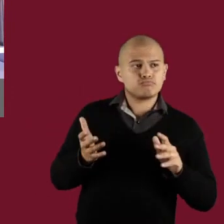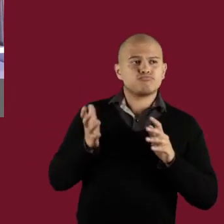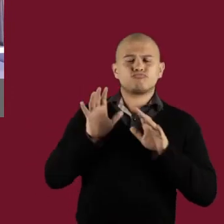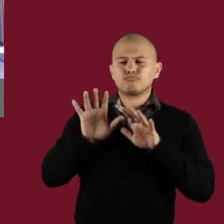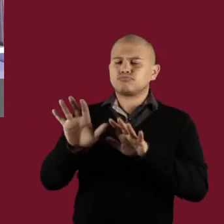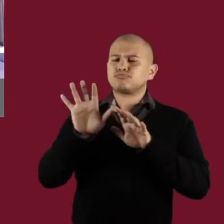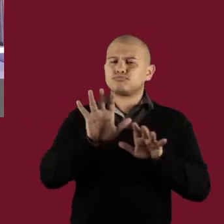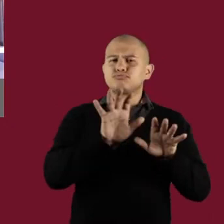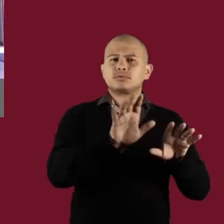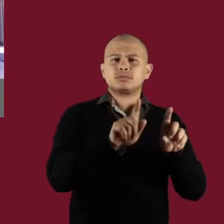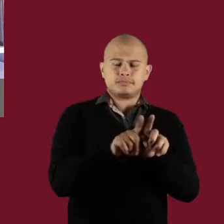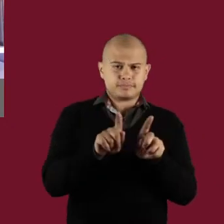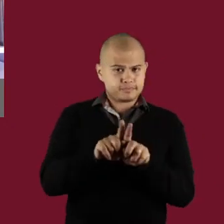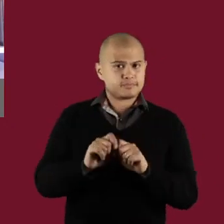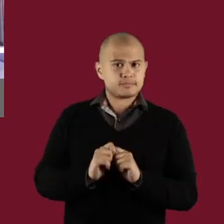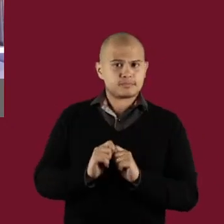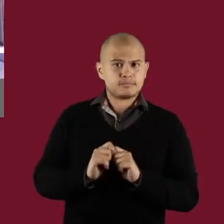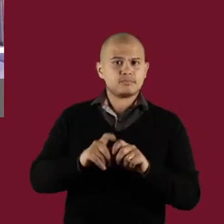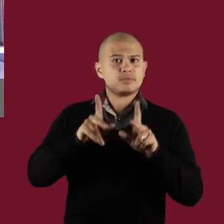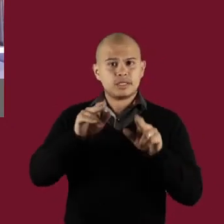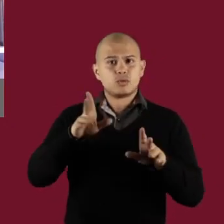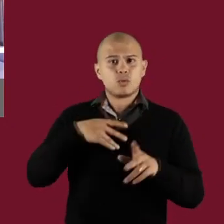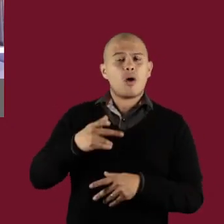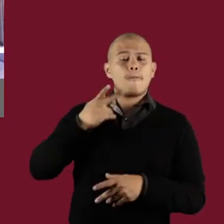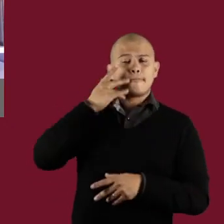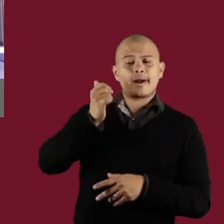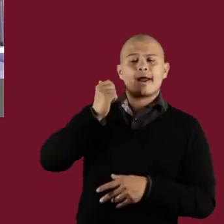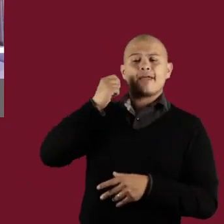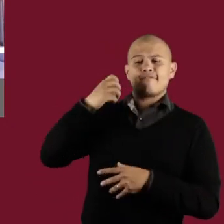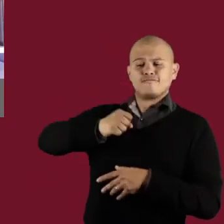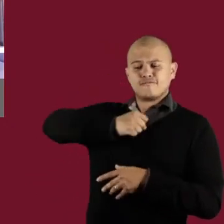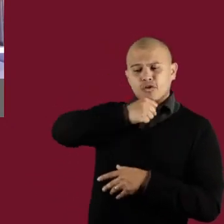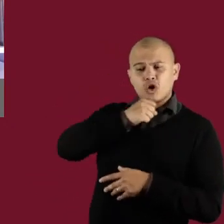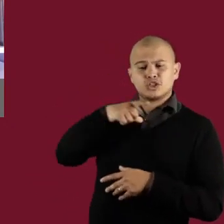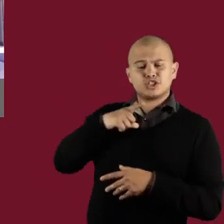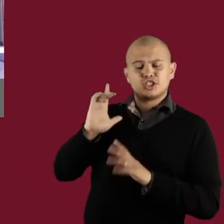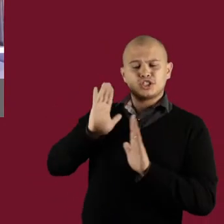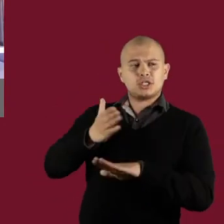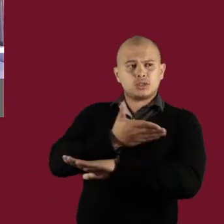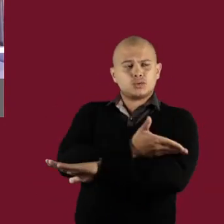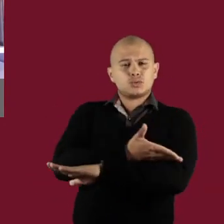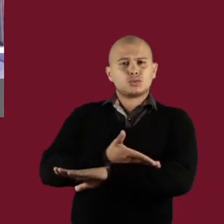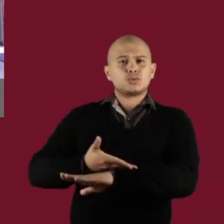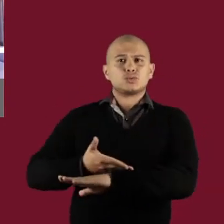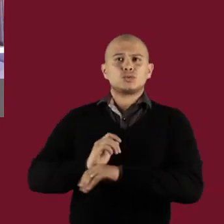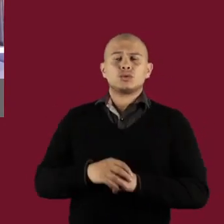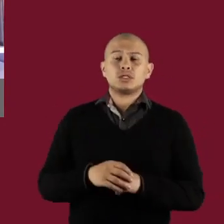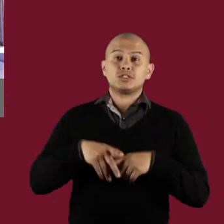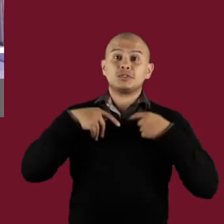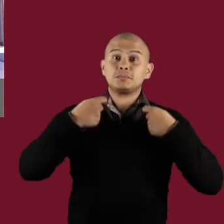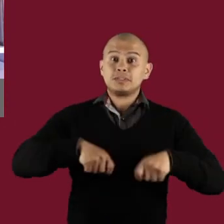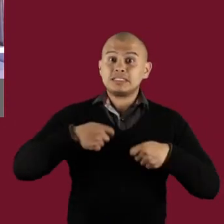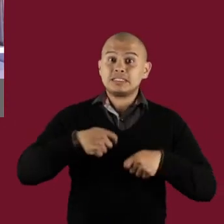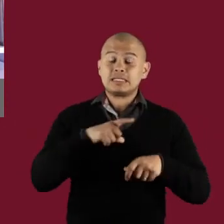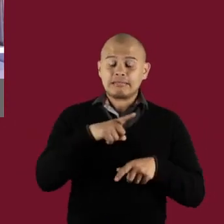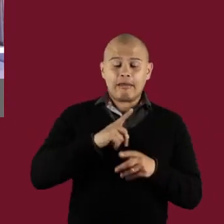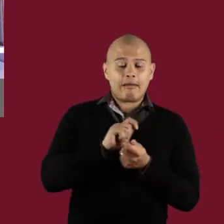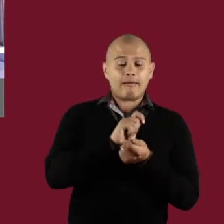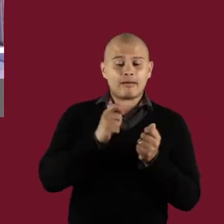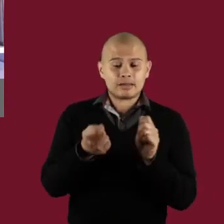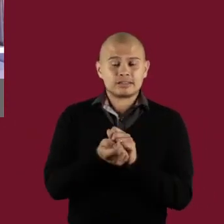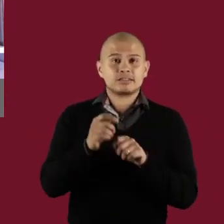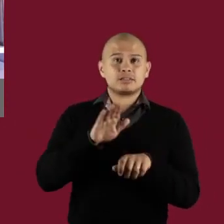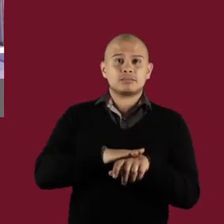que o seu pai ou avô tem que ouvir. Isso estava na cabeça. E nós temos que criar o nosso próprio serviço. Temos que criar o nosso